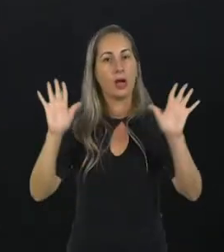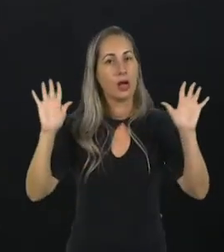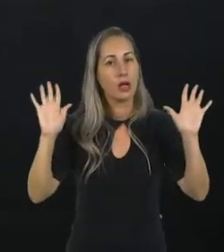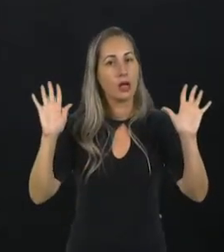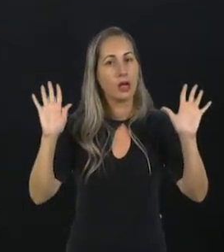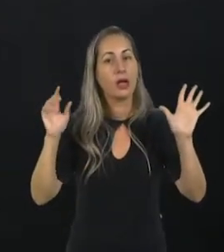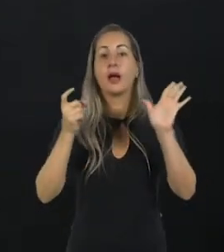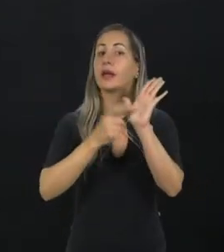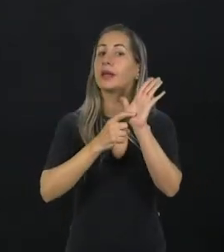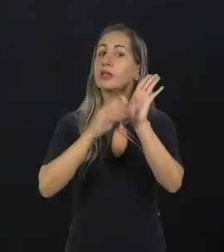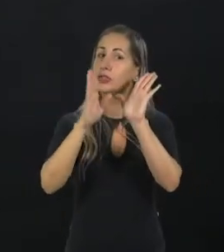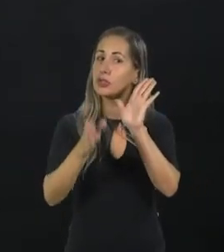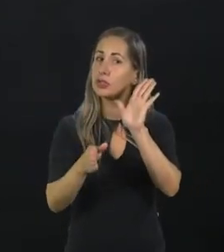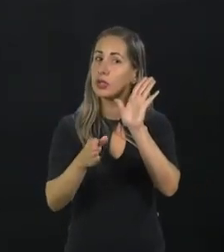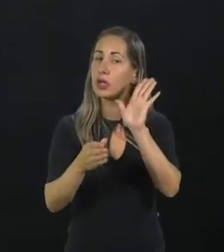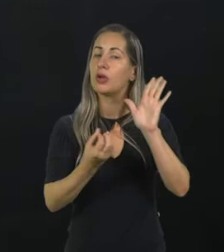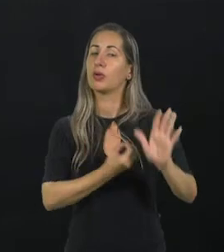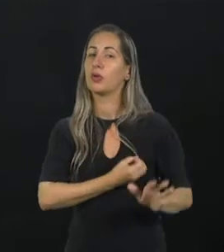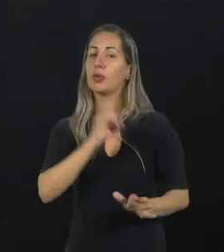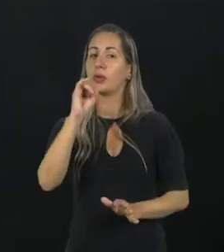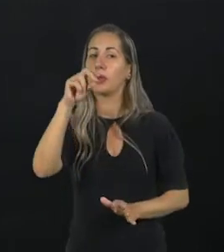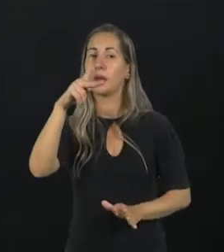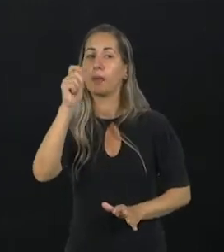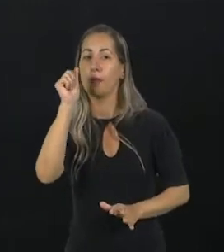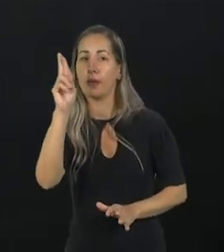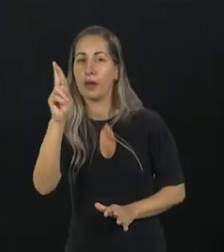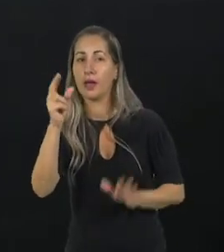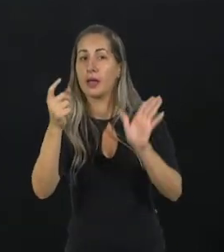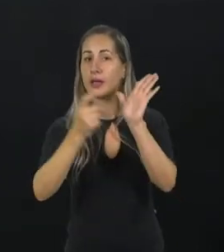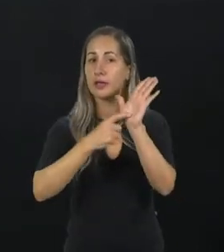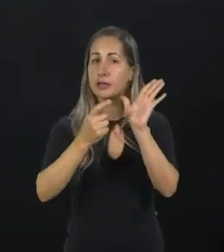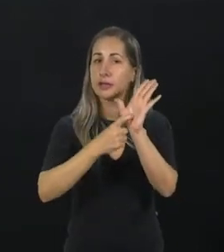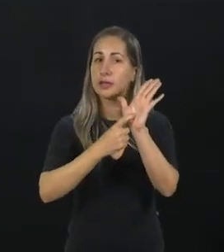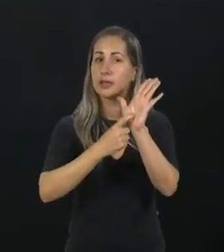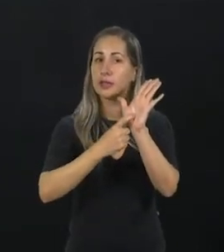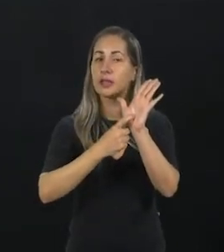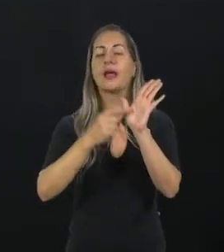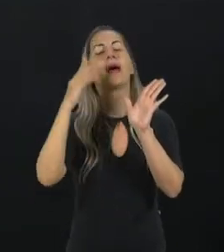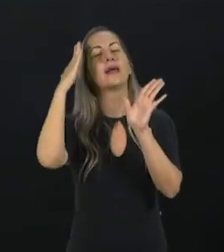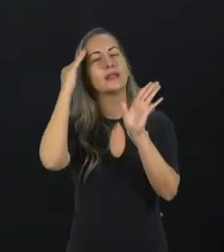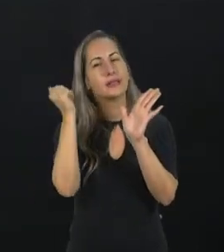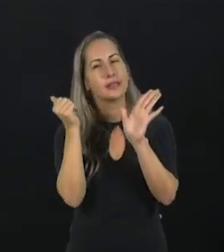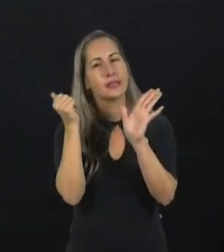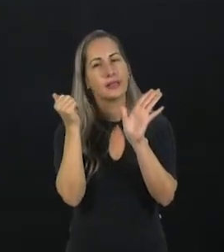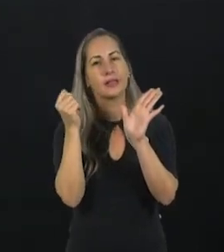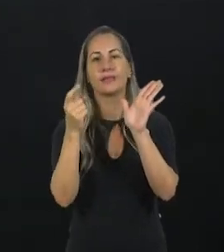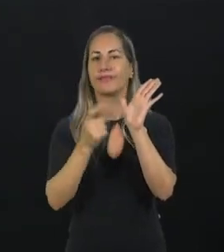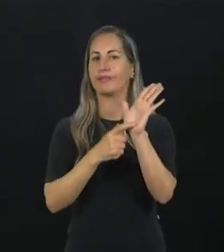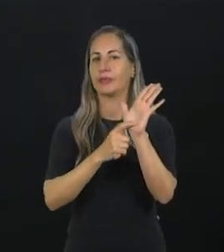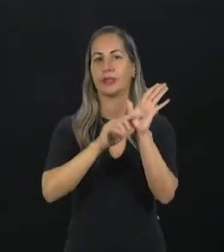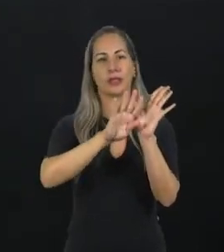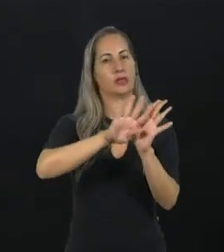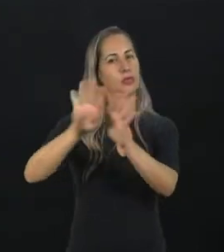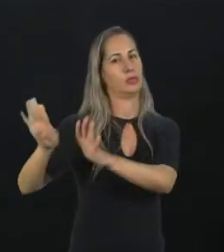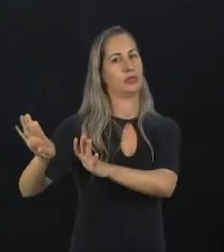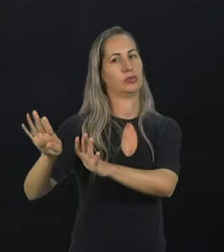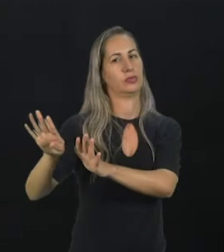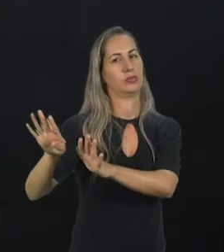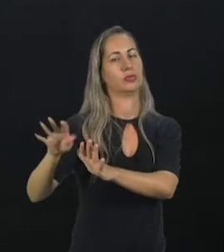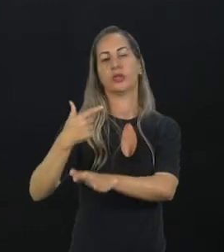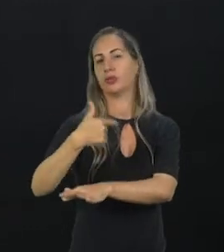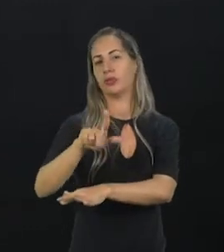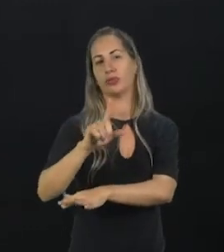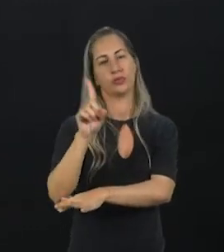Opa, aqui já foi um número ímpar. Sendo ele, então, número ímpar, eu já sei que eu não vou utilizar o número